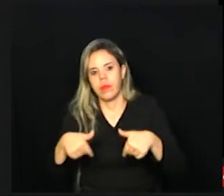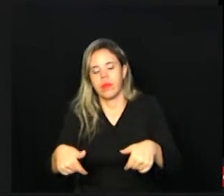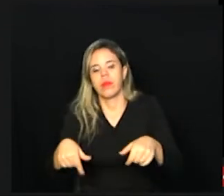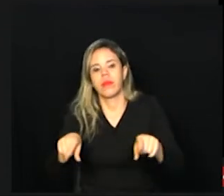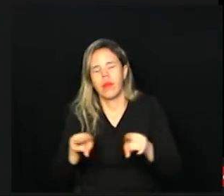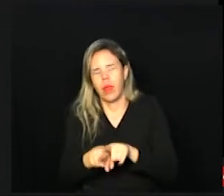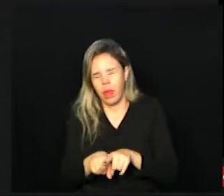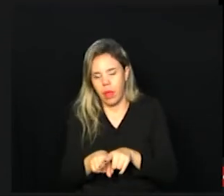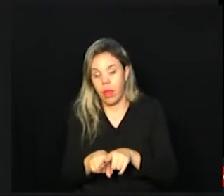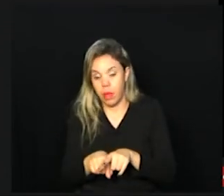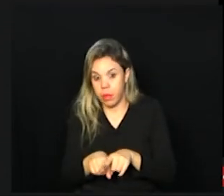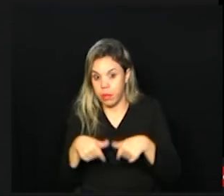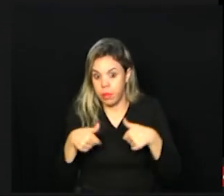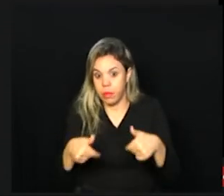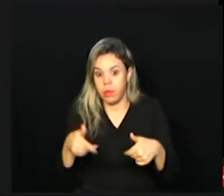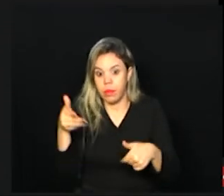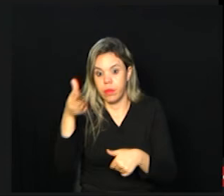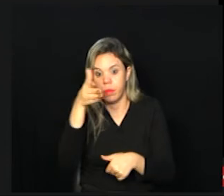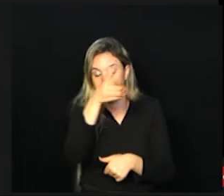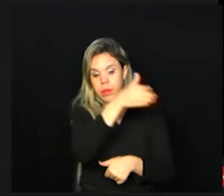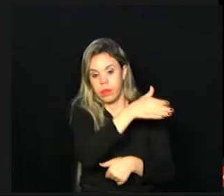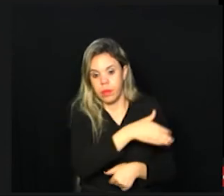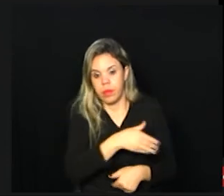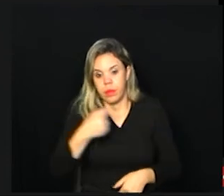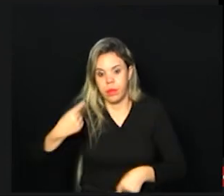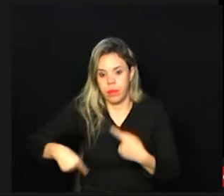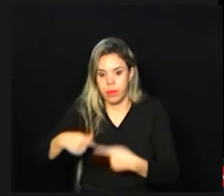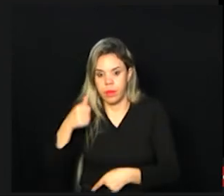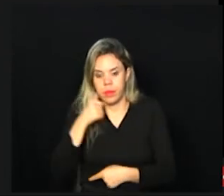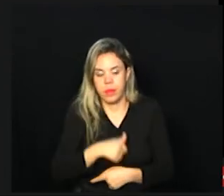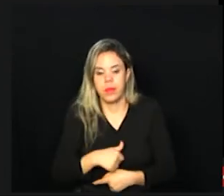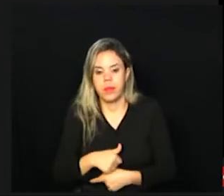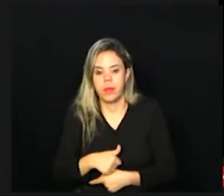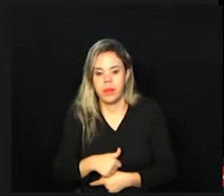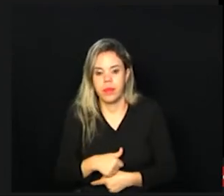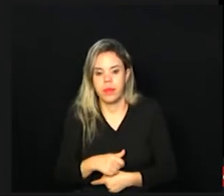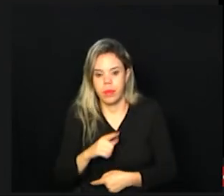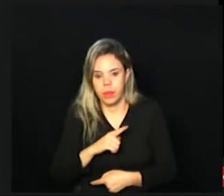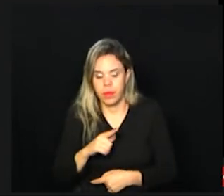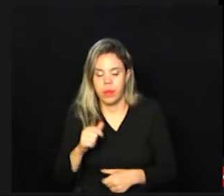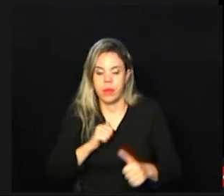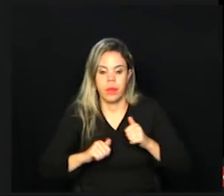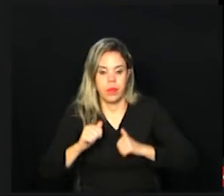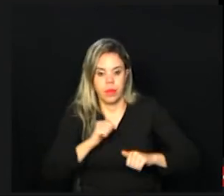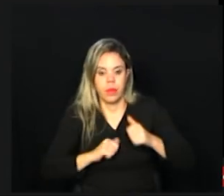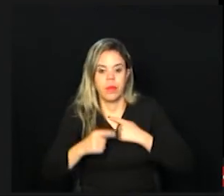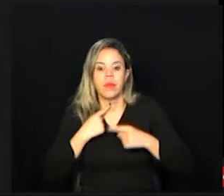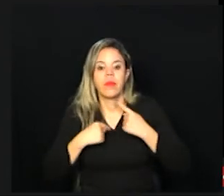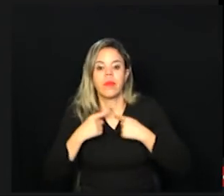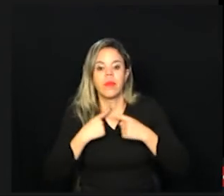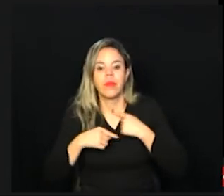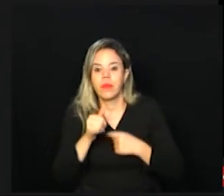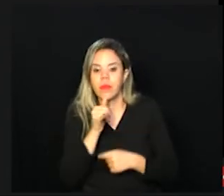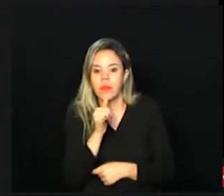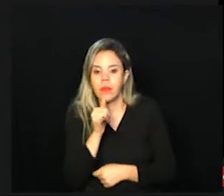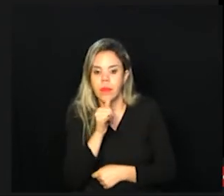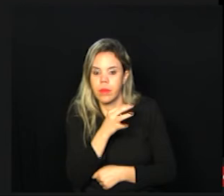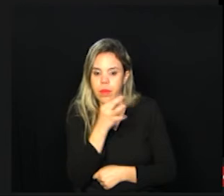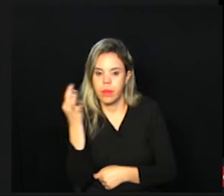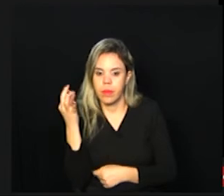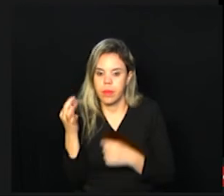também ativas, elas são políticas, elas têm os seus anseios. Por exemplo,